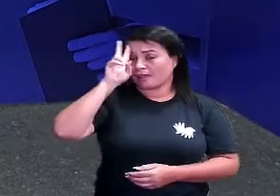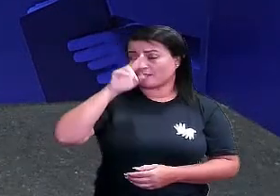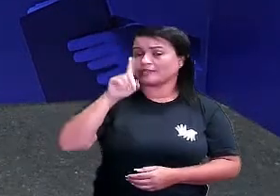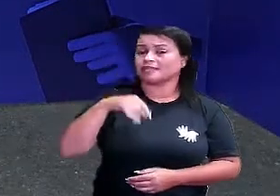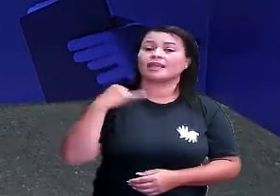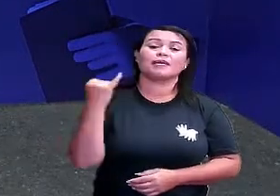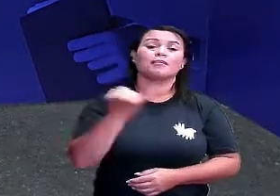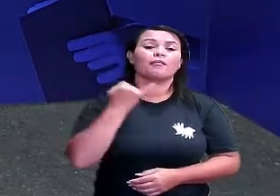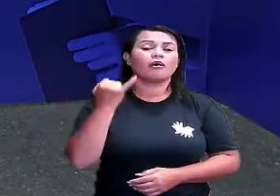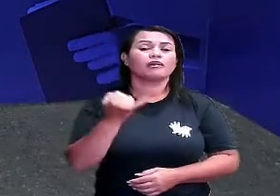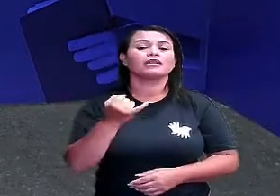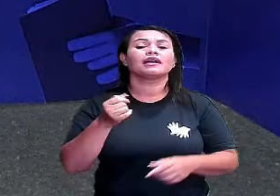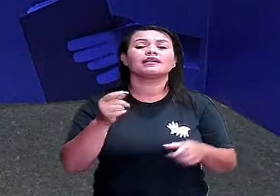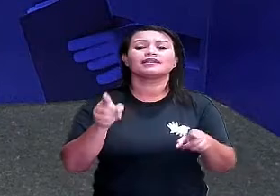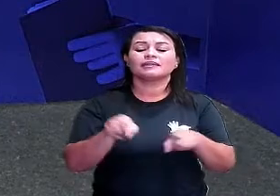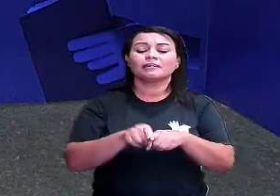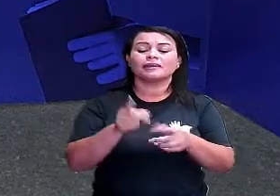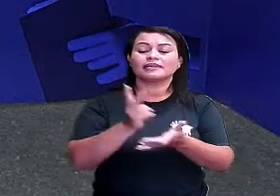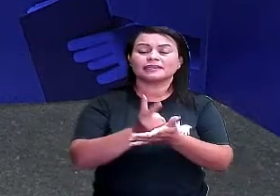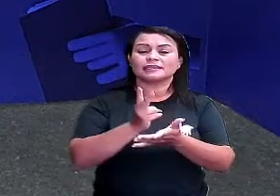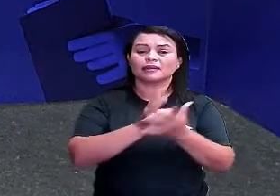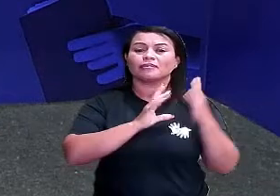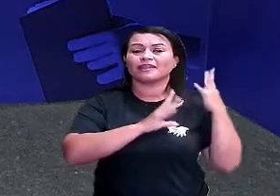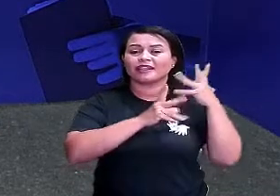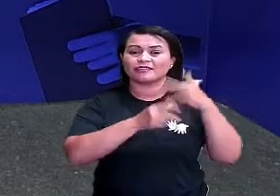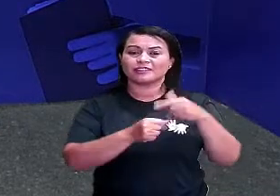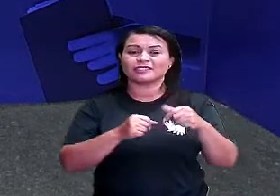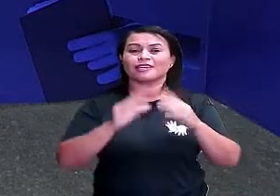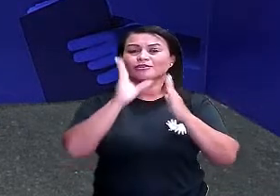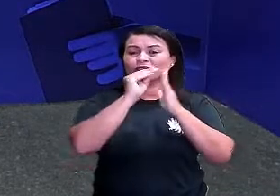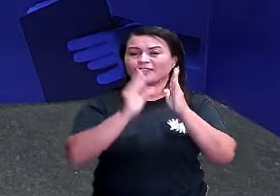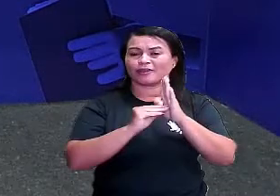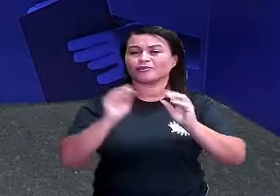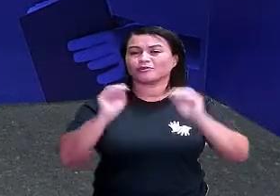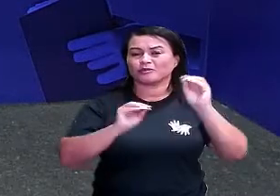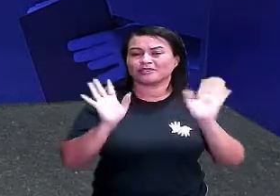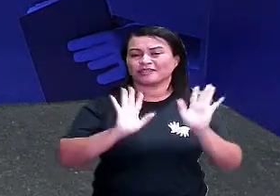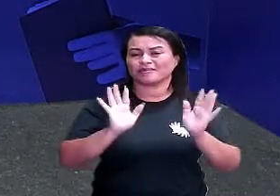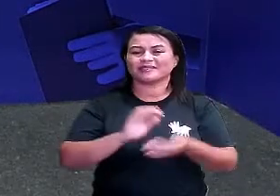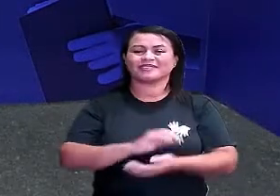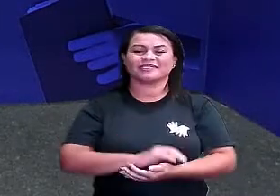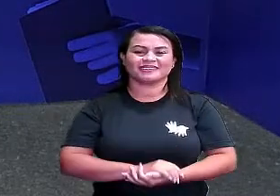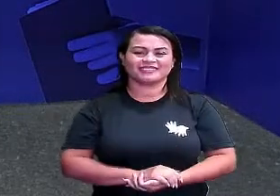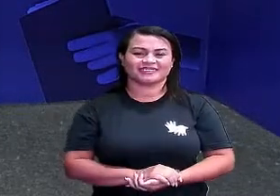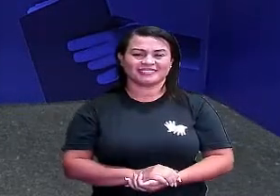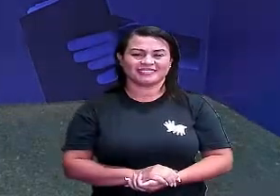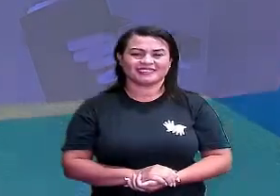importante estar revisando nossos conteúdos, tá bom? Beijo e até a próxima!